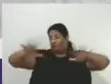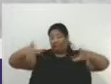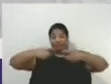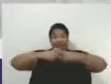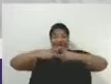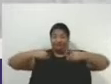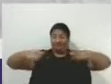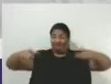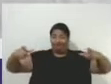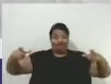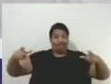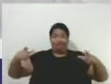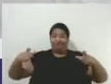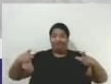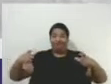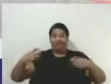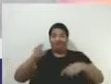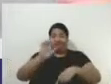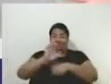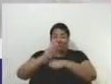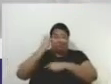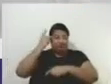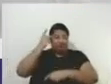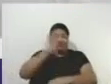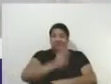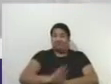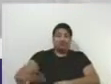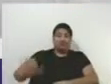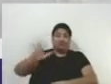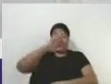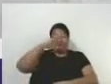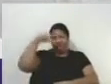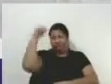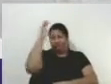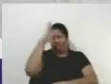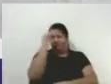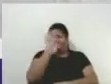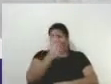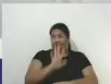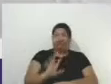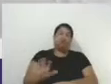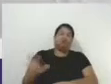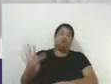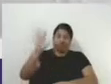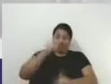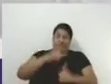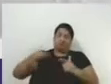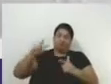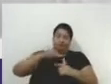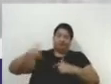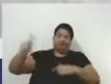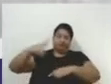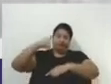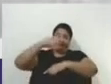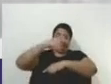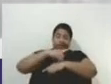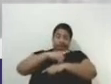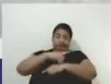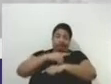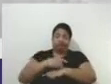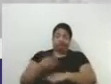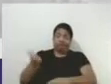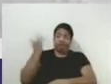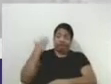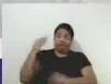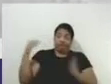vem tendo no Estado de São Paulo, aliás, no Brasil inteiro, em todo o Brasil. Até dia 12, eram quase 3